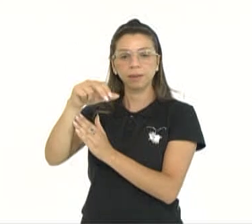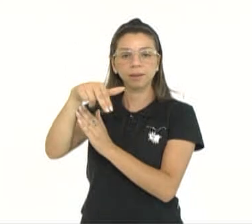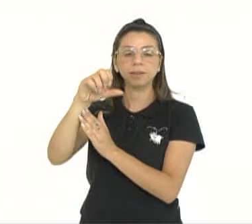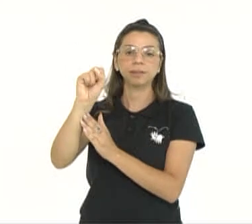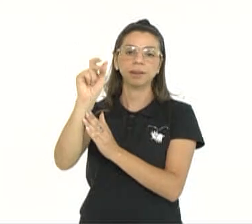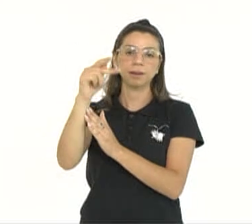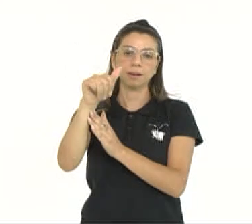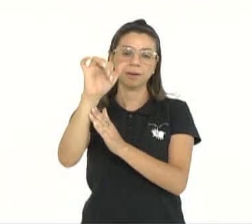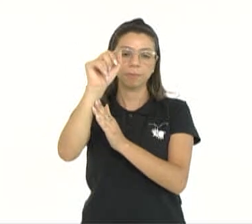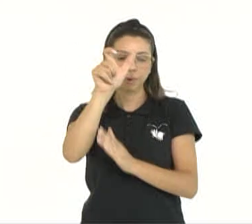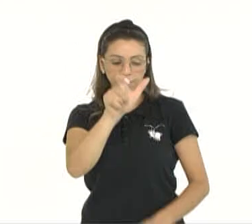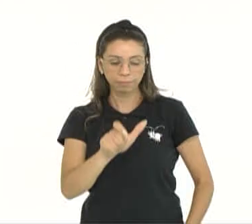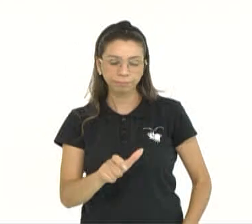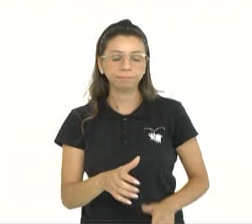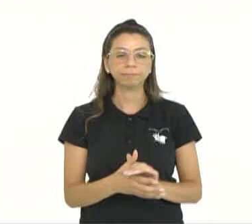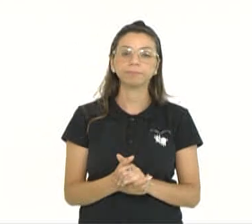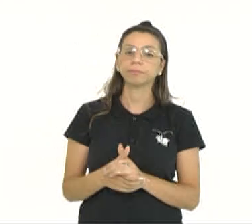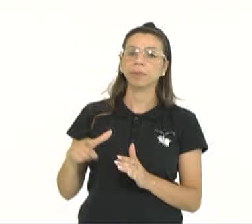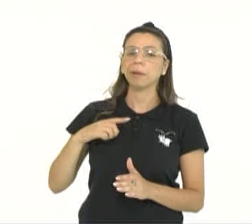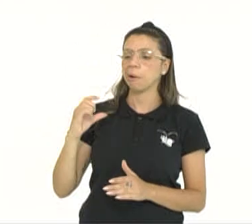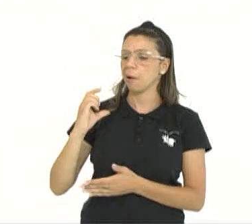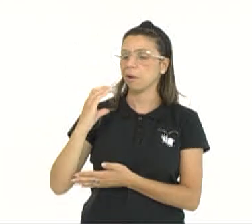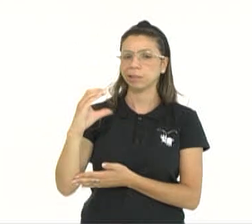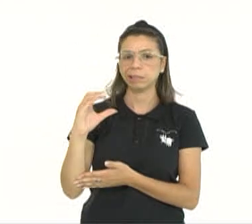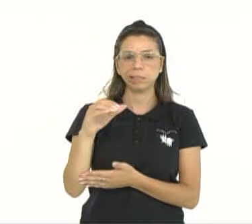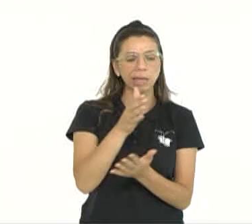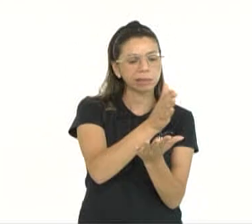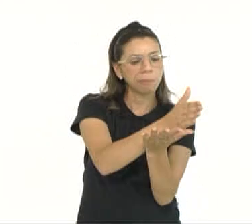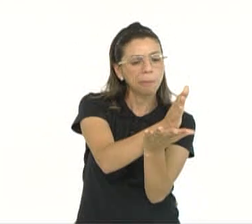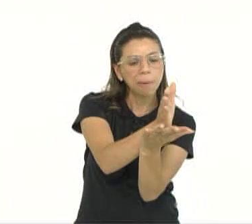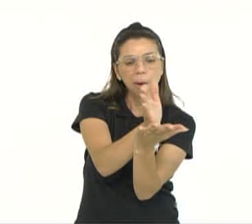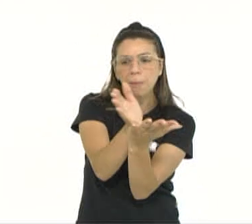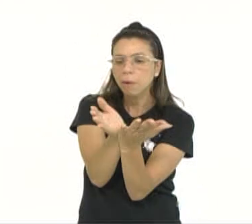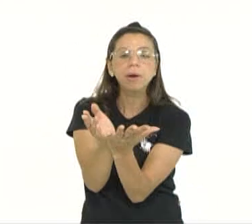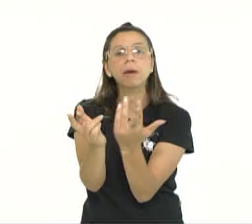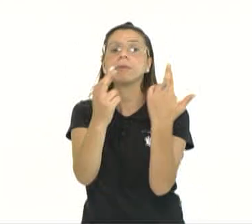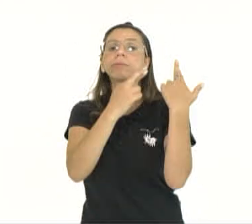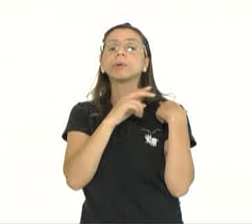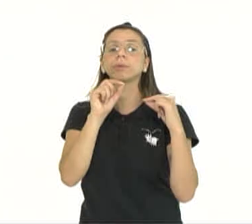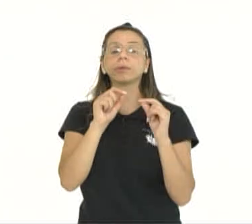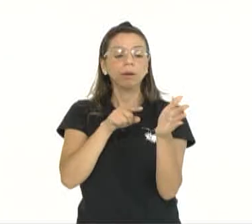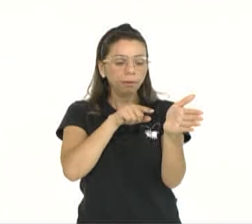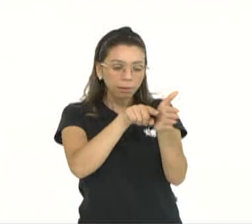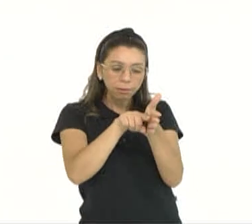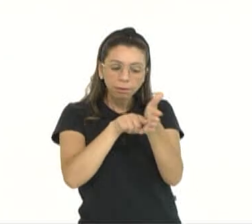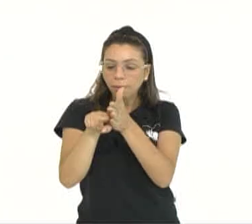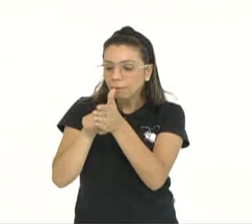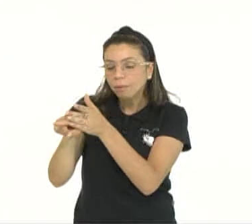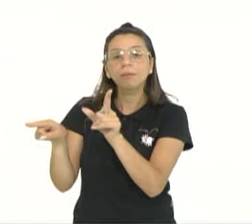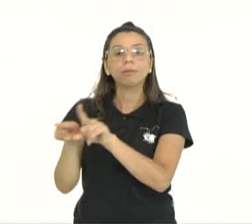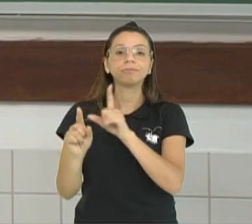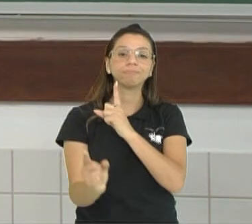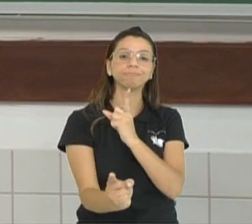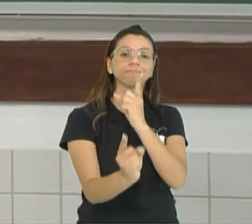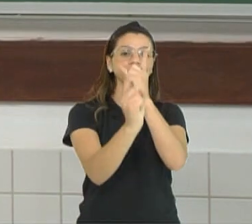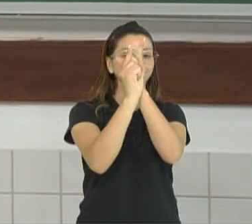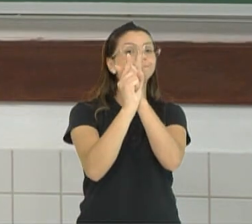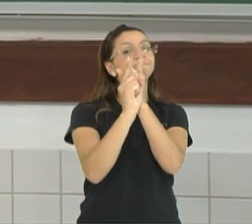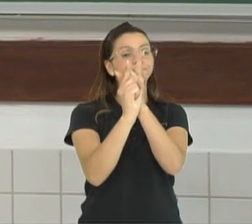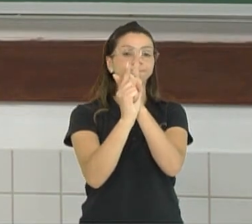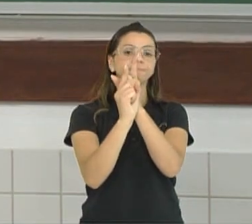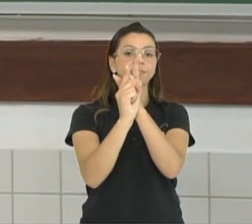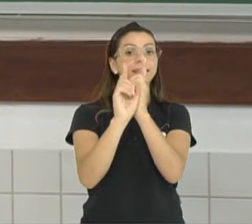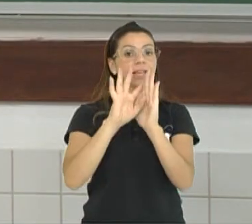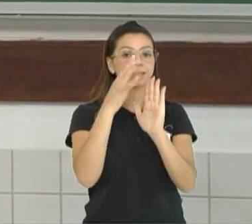mais diversas áreas das ciências, elas são responsáveis pela investigação e das descobertas desses vestígios.